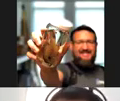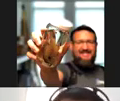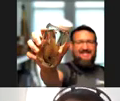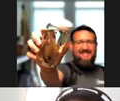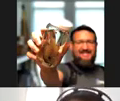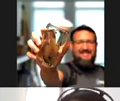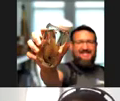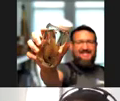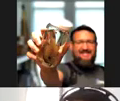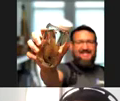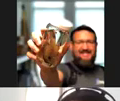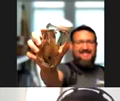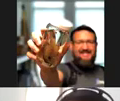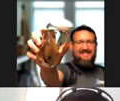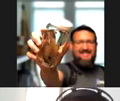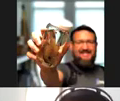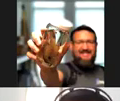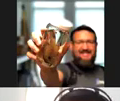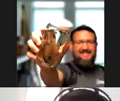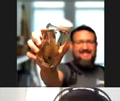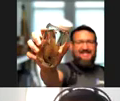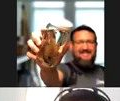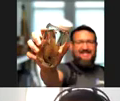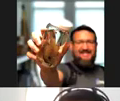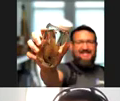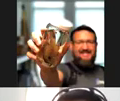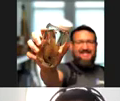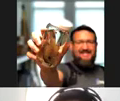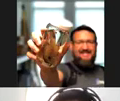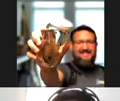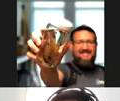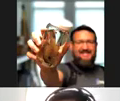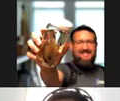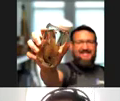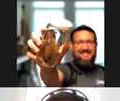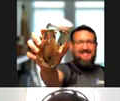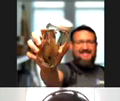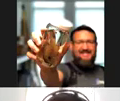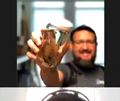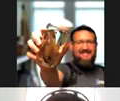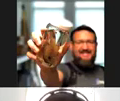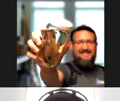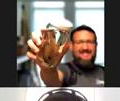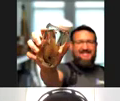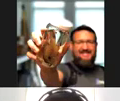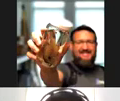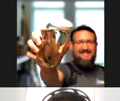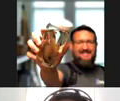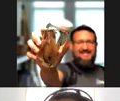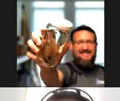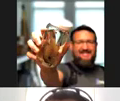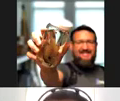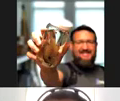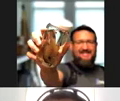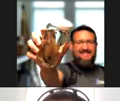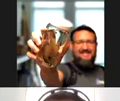muito úteis. E a importância de validar os modelos, principalmente nesses modelos mais complexos, como a gente pode criar muita coisa, a gente tem uma